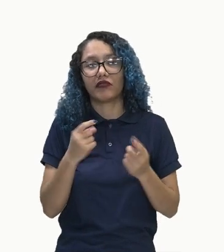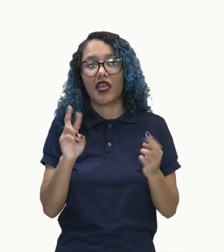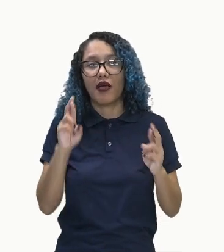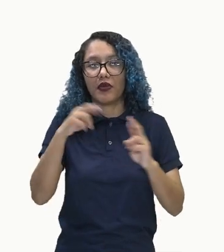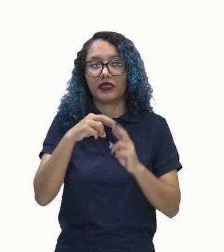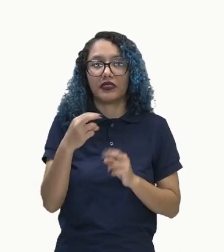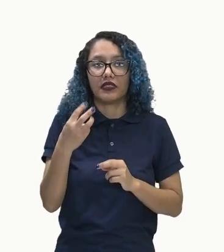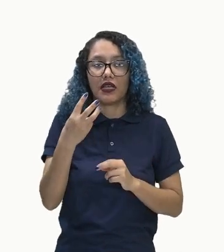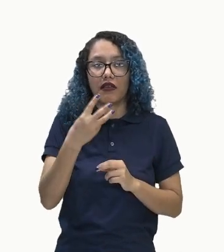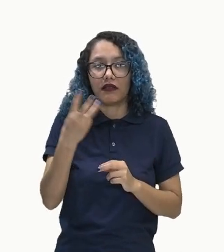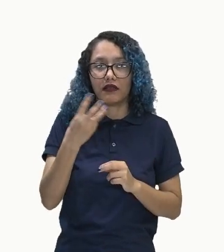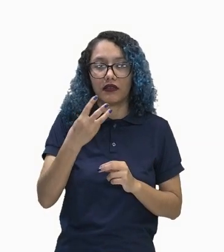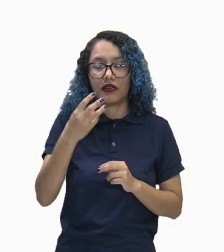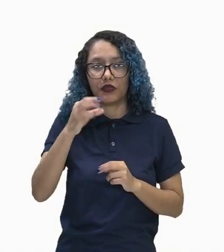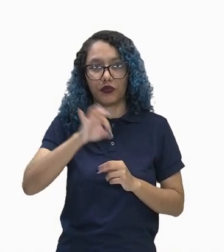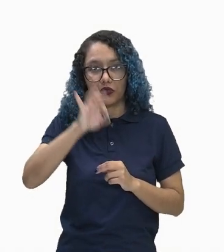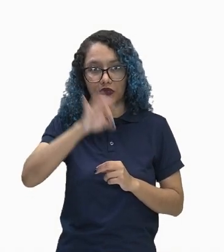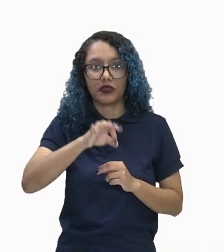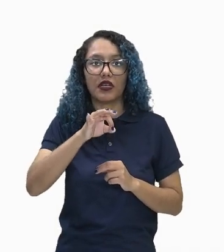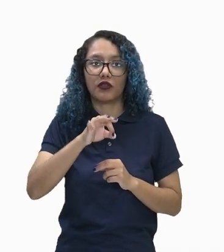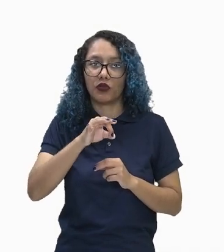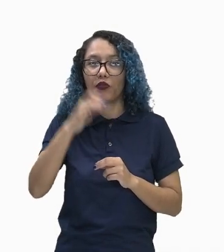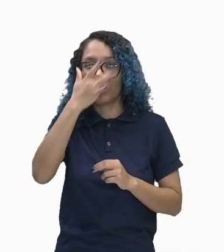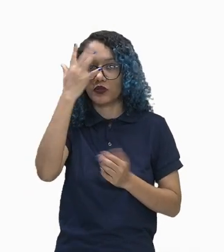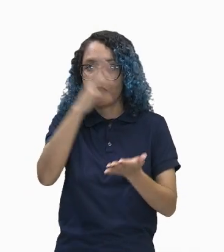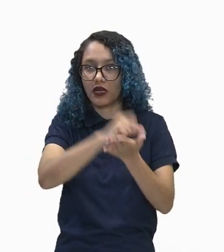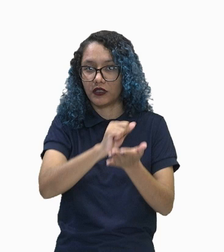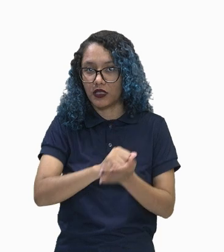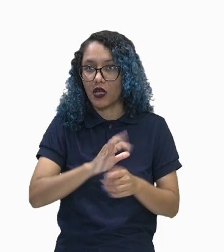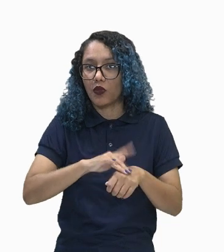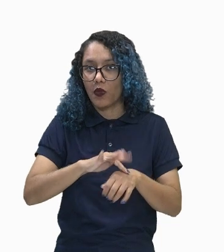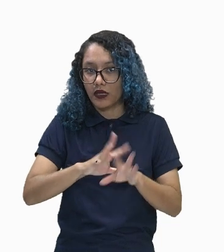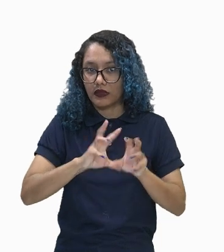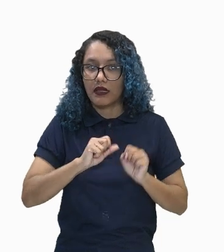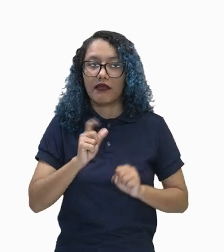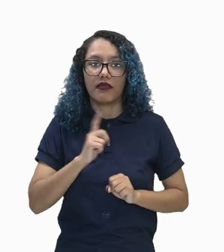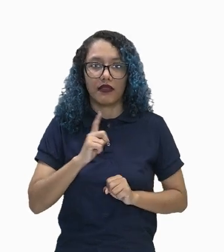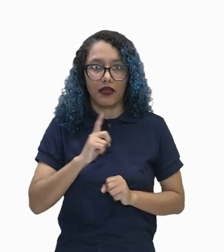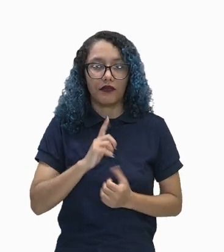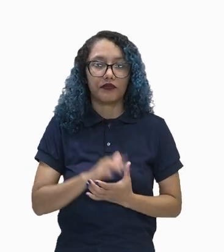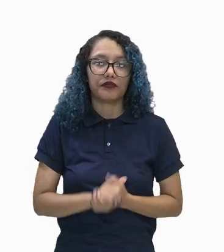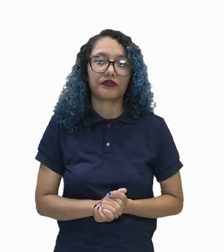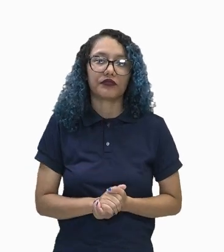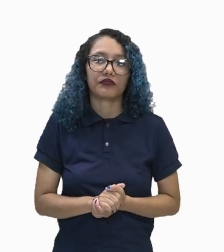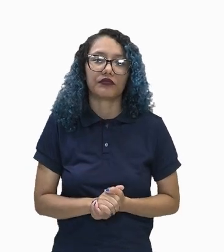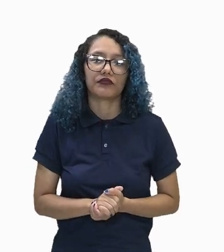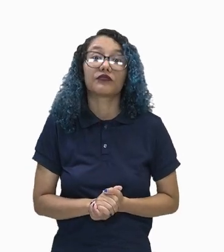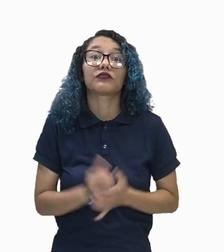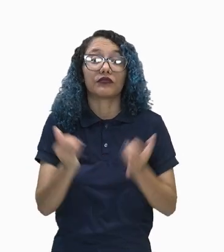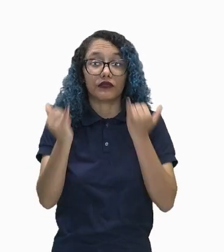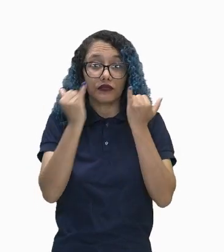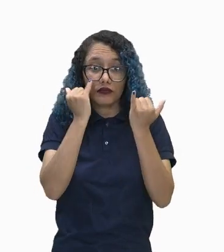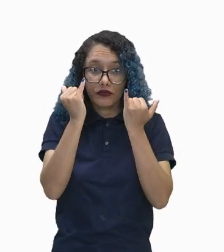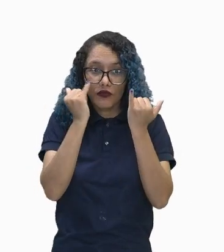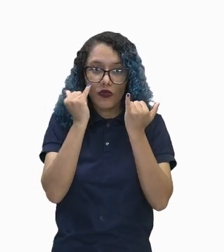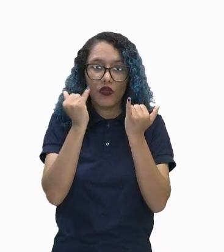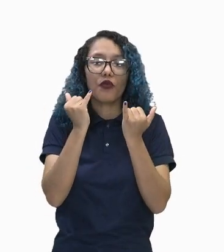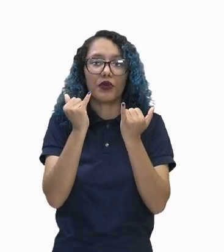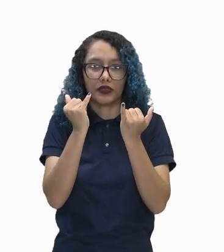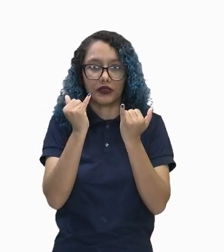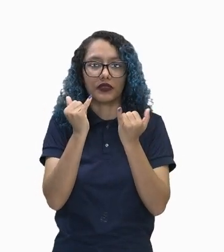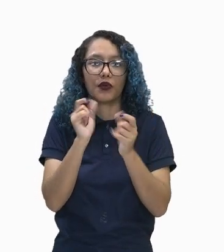33% dos casos. Esses dados, né, eles são coletados, né, os dados